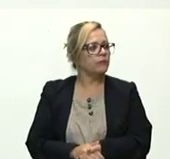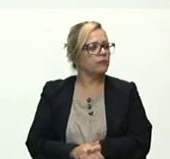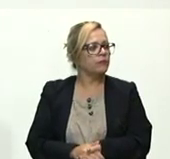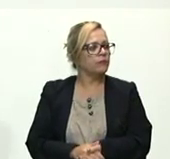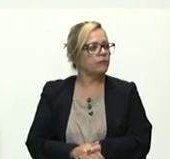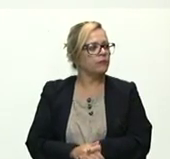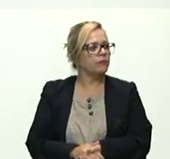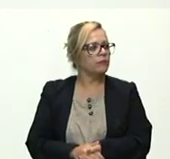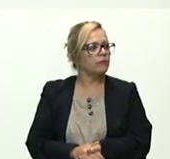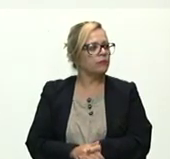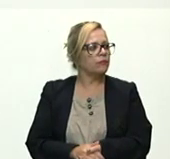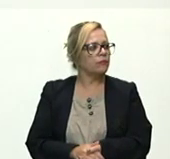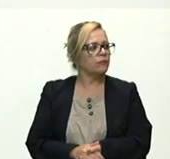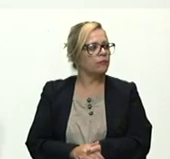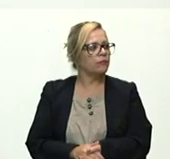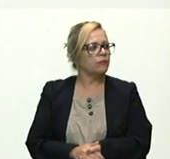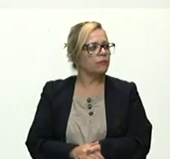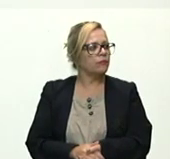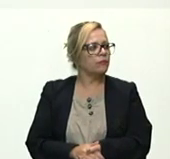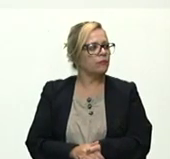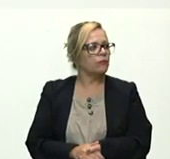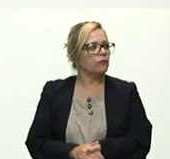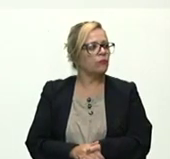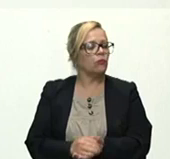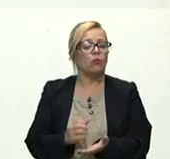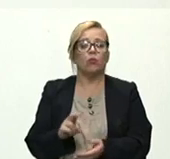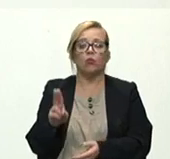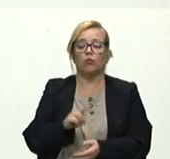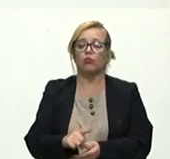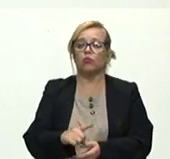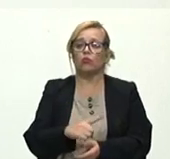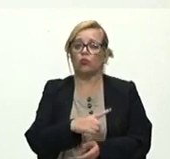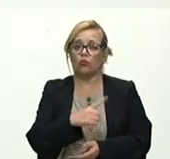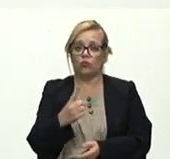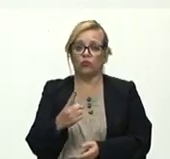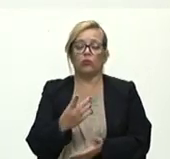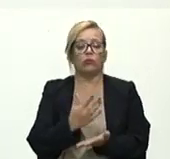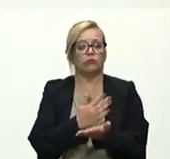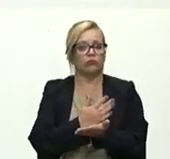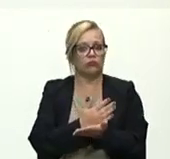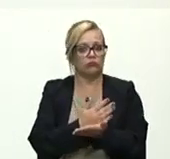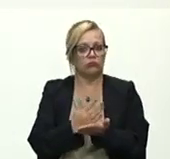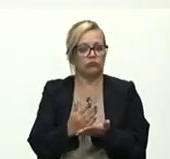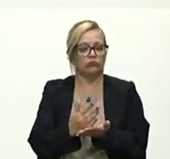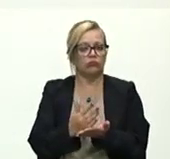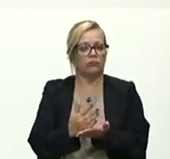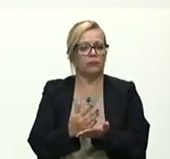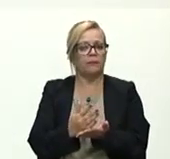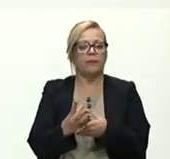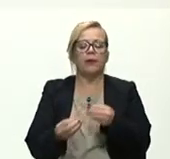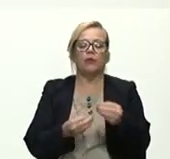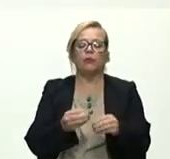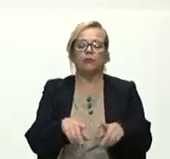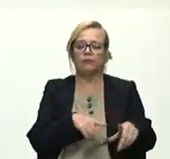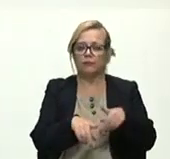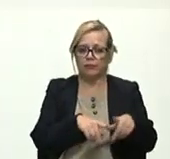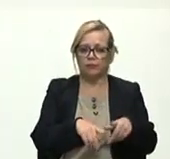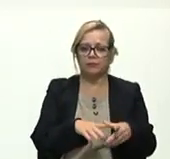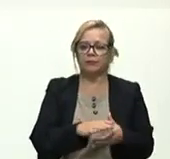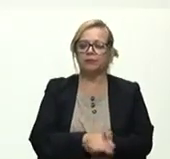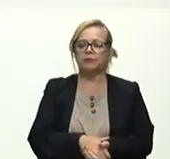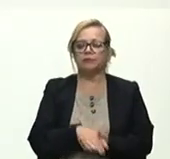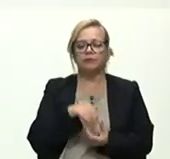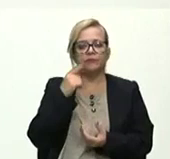uma reta. Então, eu digito 1 e já está, então, ativada essa função na